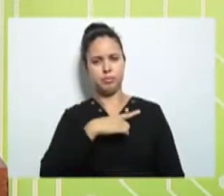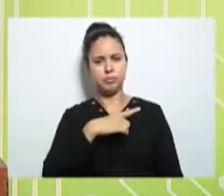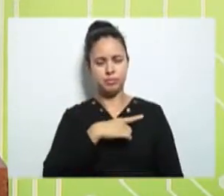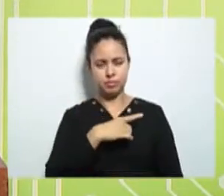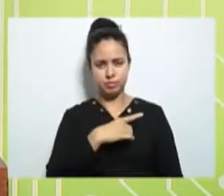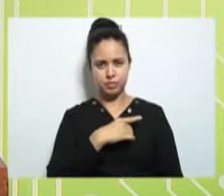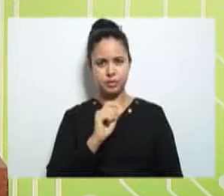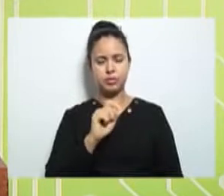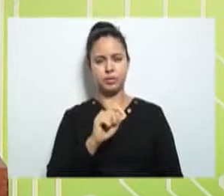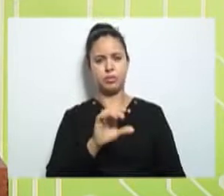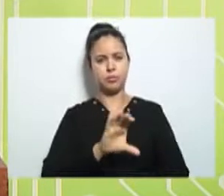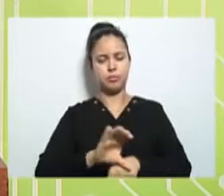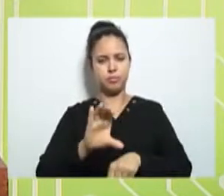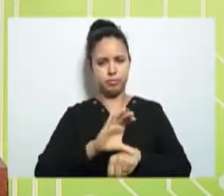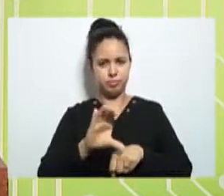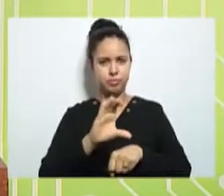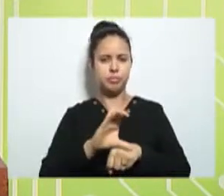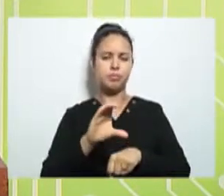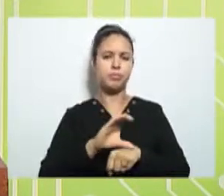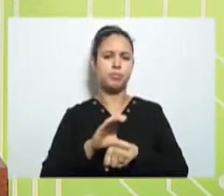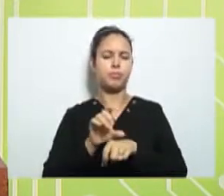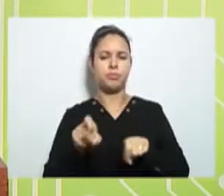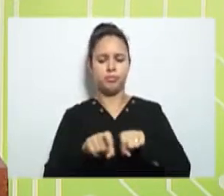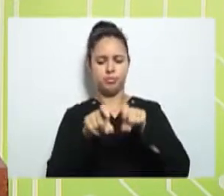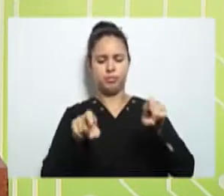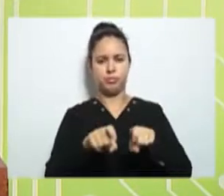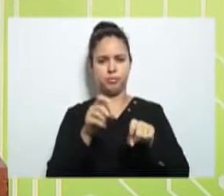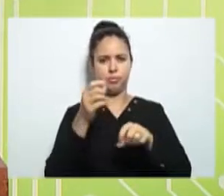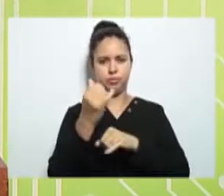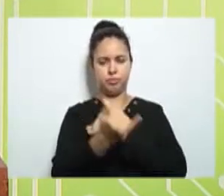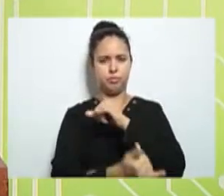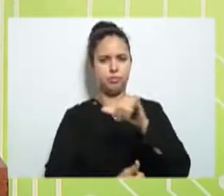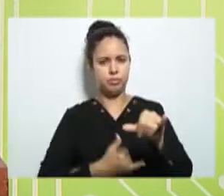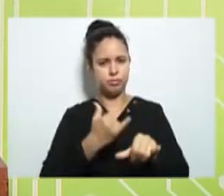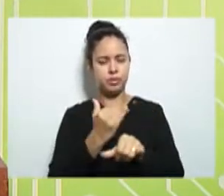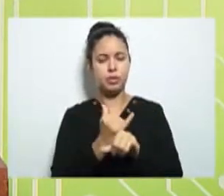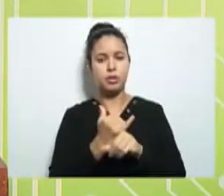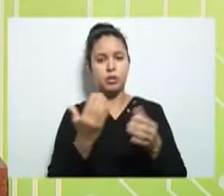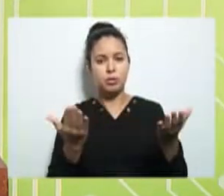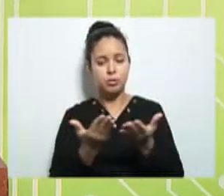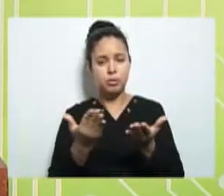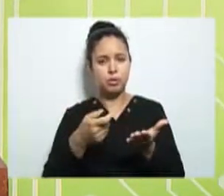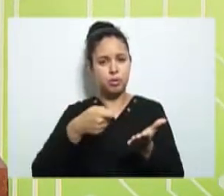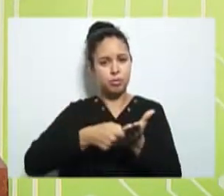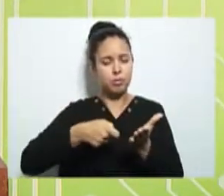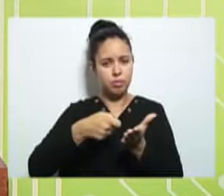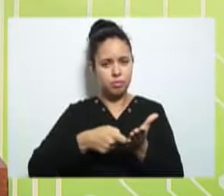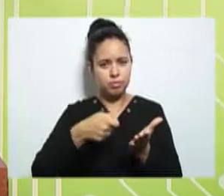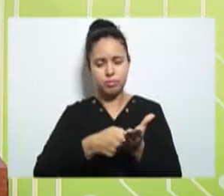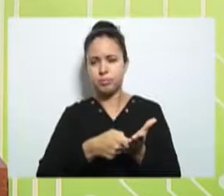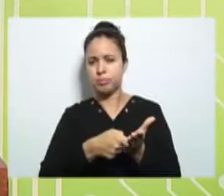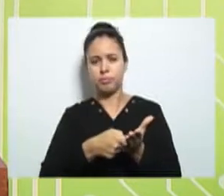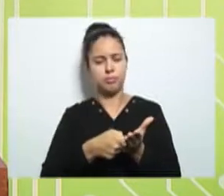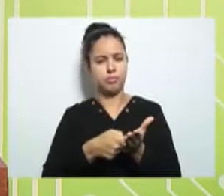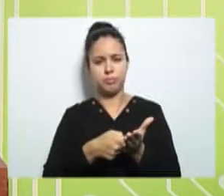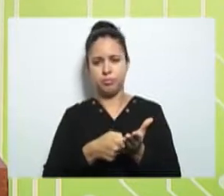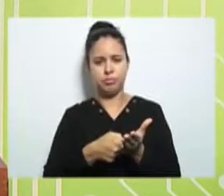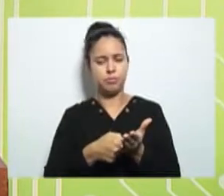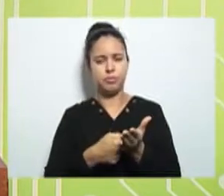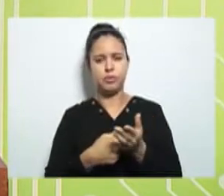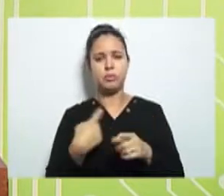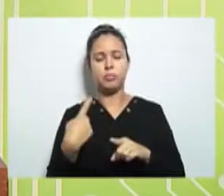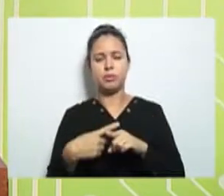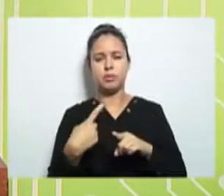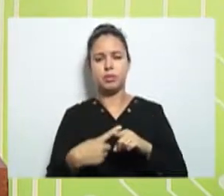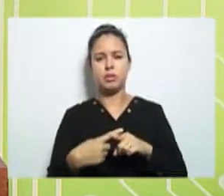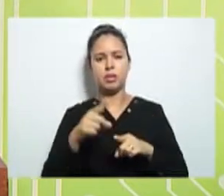compor o nosso currículo profissional. Gente, hoje em dia isso já não é tão cobrado nas outras regiões do Brasil, tá bom? Por